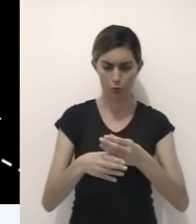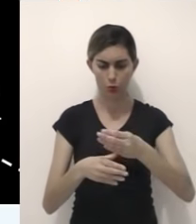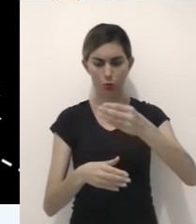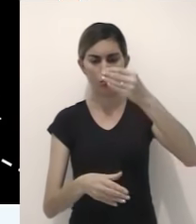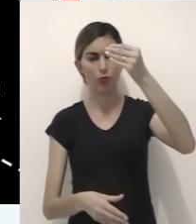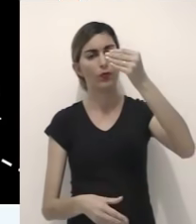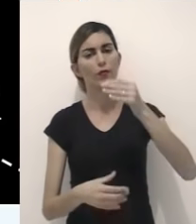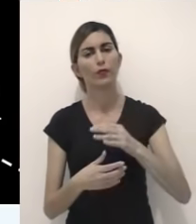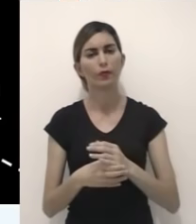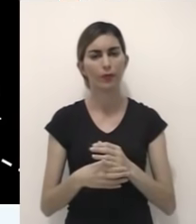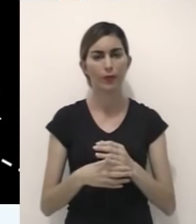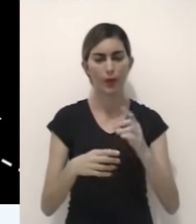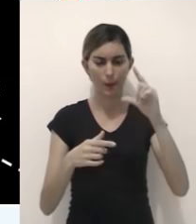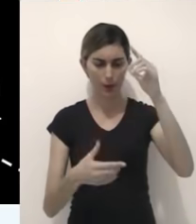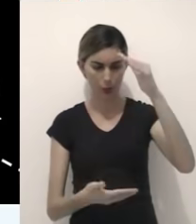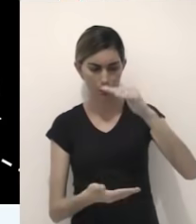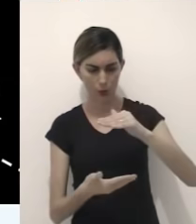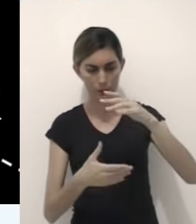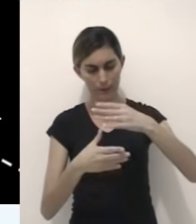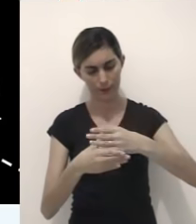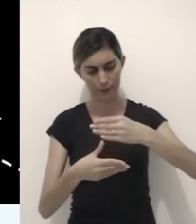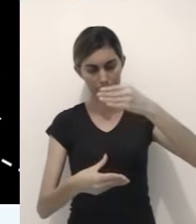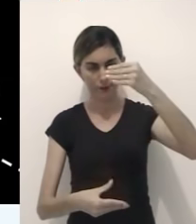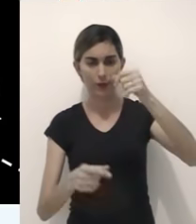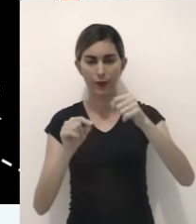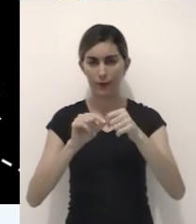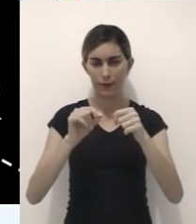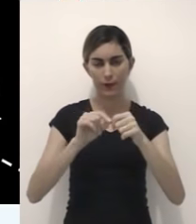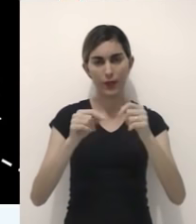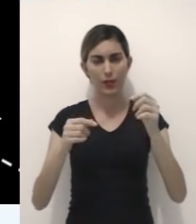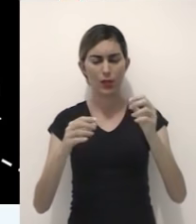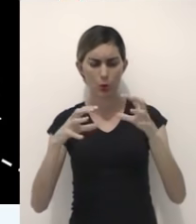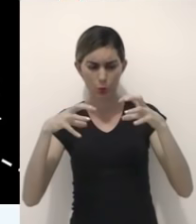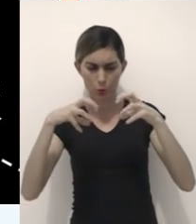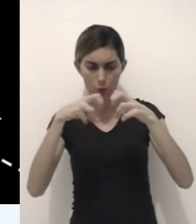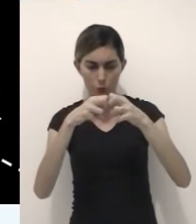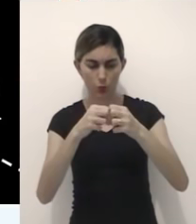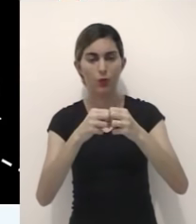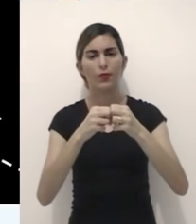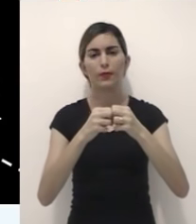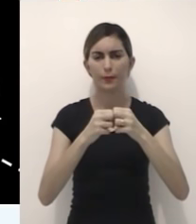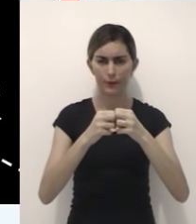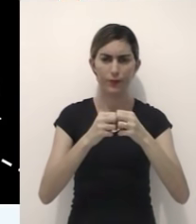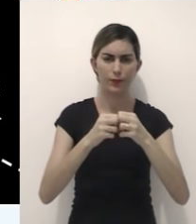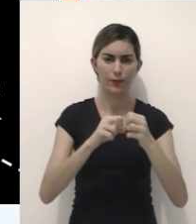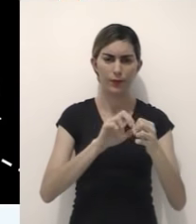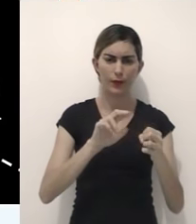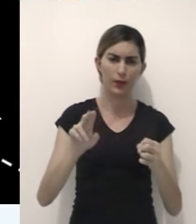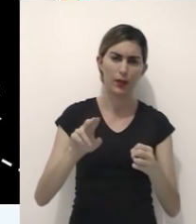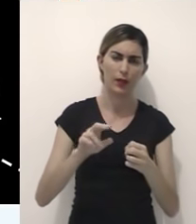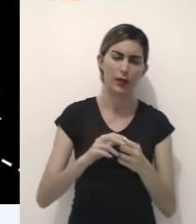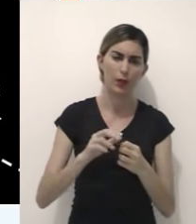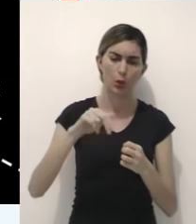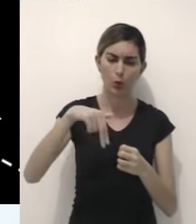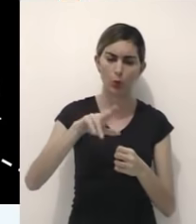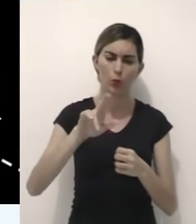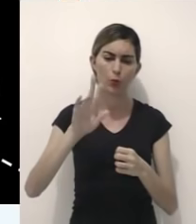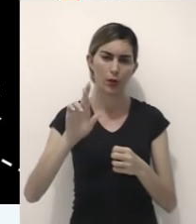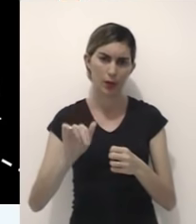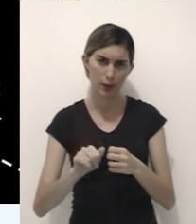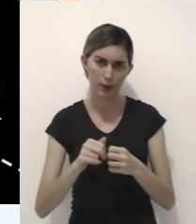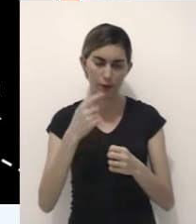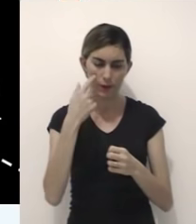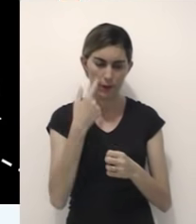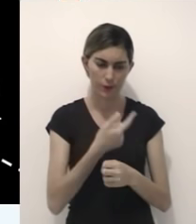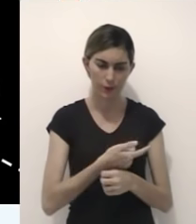segundo cone, um cone menor, formando uma sombra mais escura, chamada